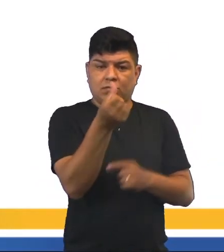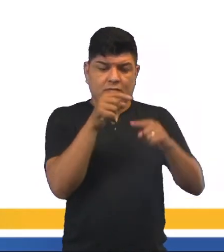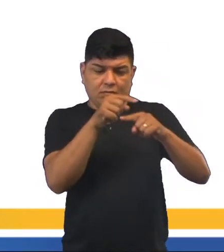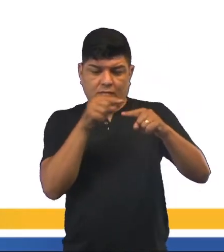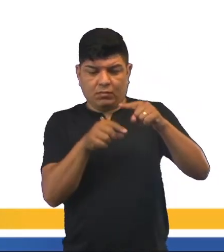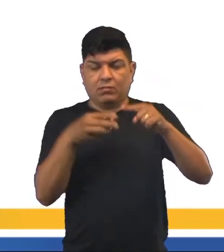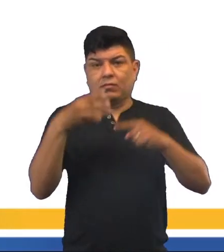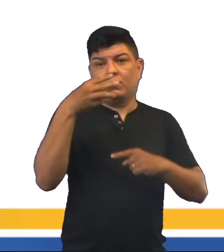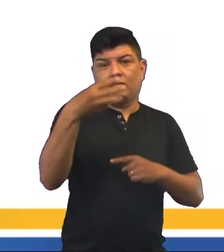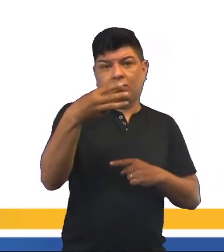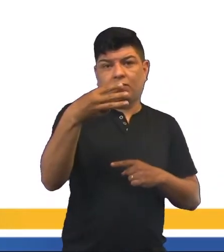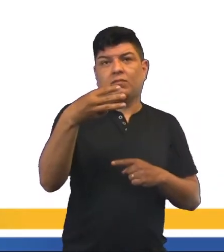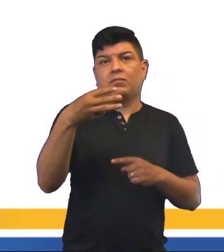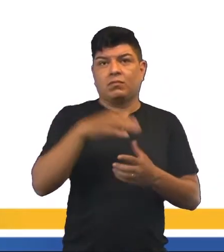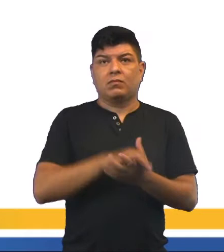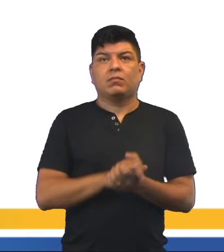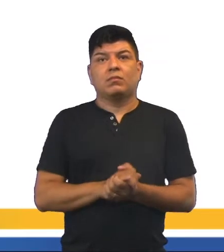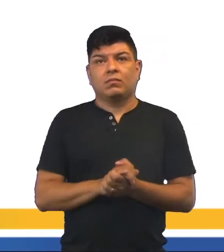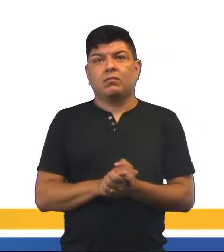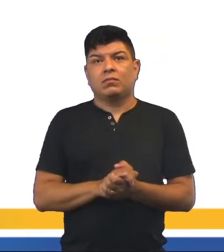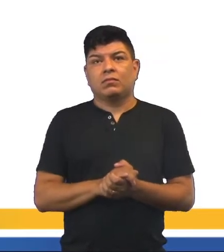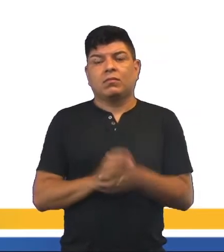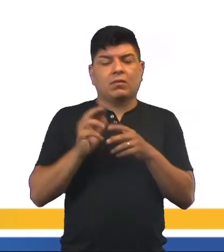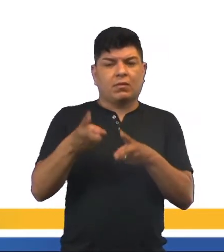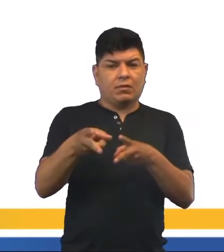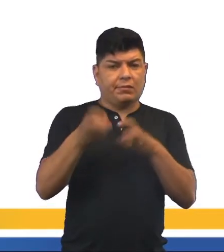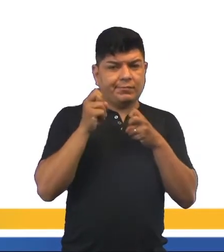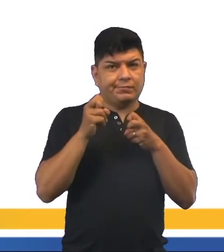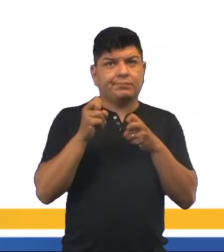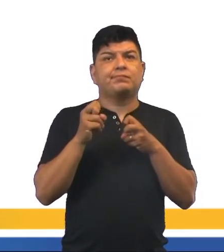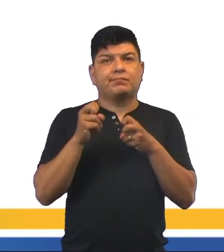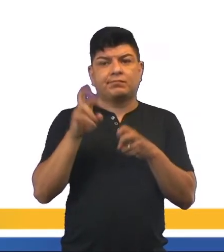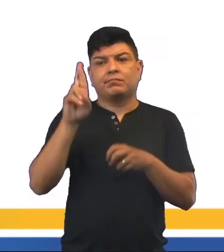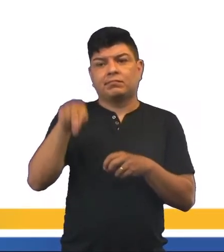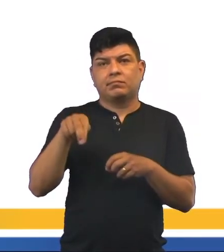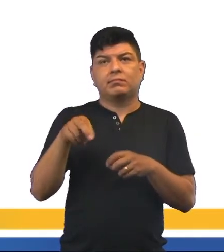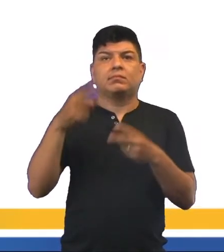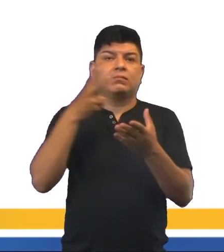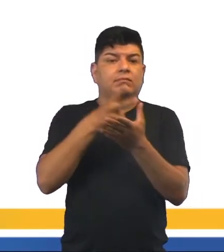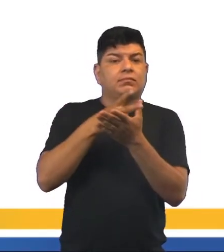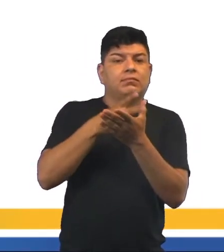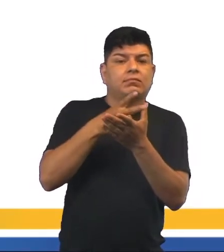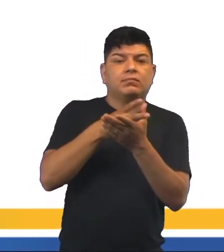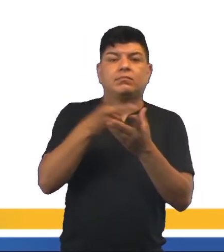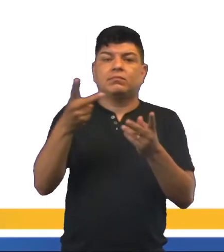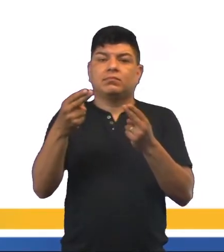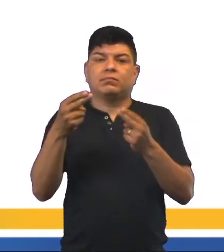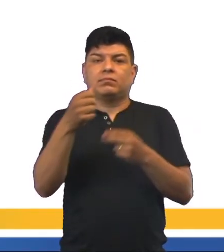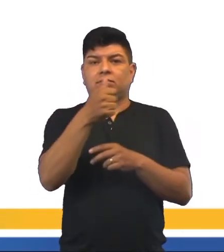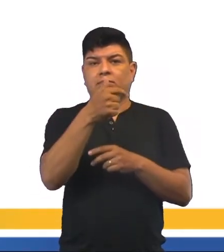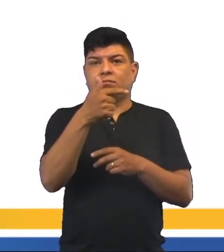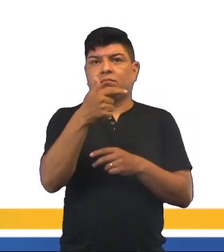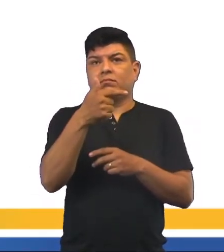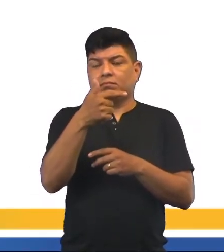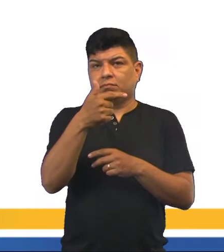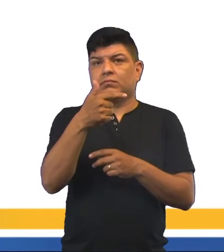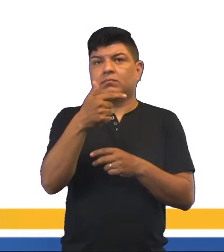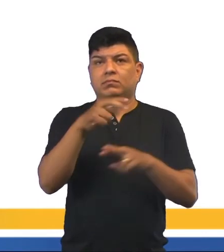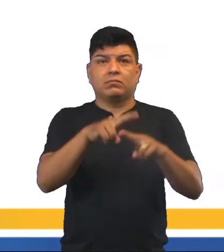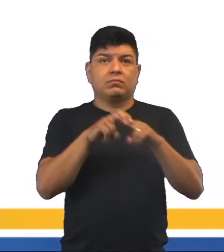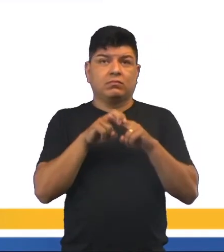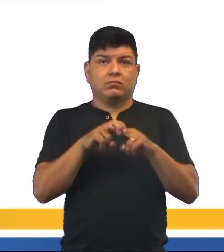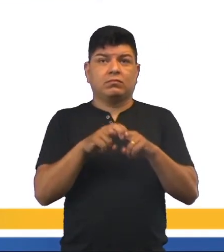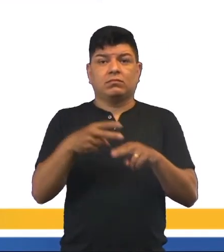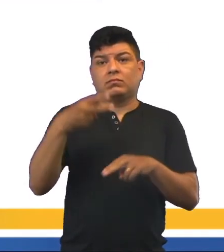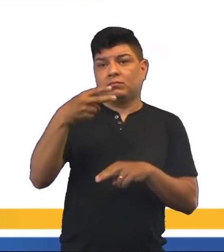6 dividido por 3, que é o correspondente só dos lados. Ó. Eu percebo que essa razão é sempre igual a 2. Portanto, esse